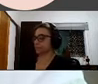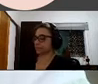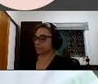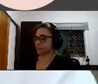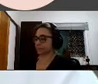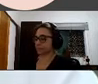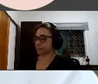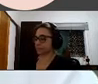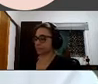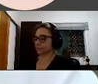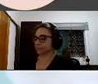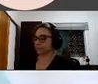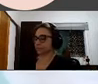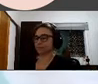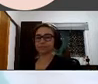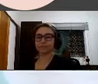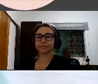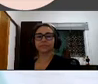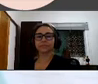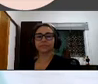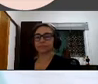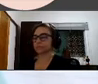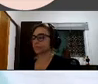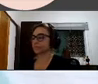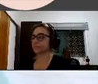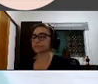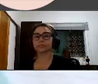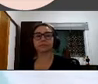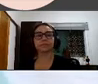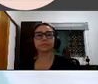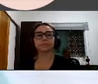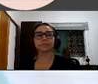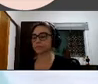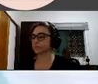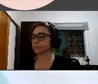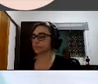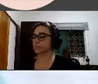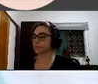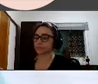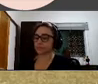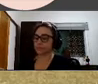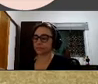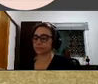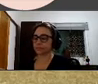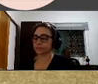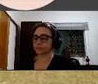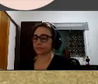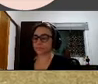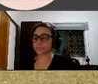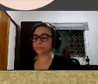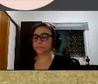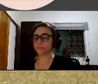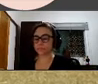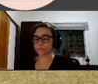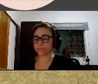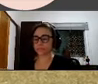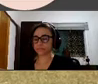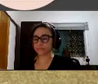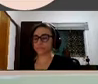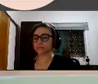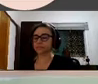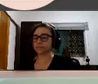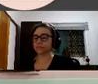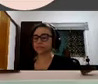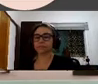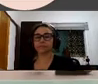eu ativo essas proteínas. Ele vai demorar um pouquinho para sangrar e vai ter um sangramento por muito mais tempo. Mas há casos graves em que as